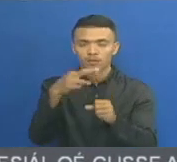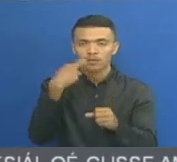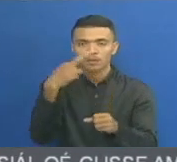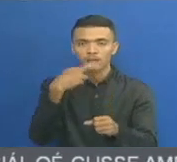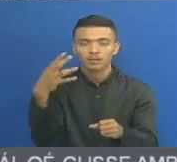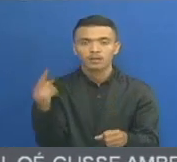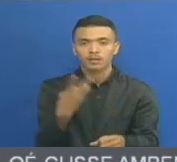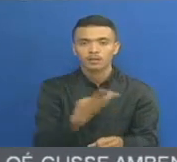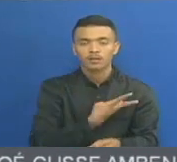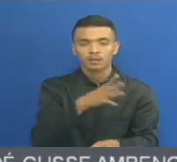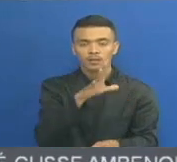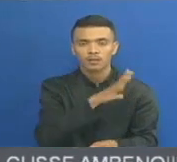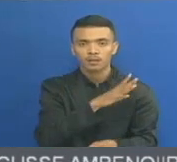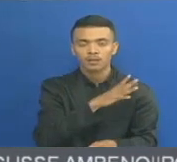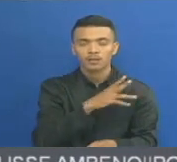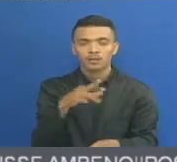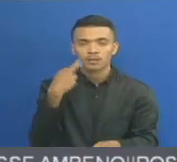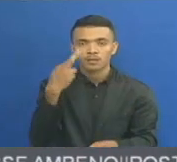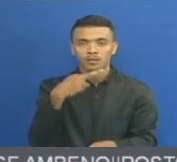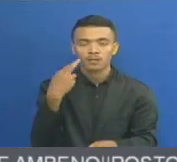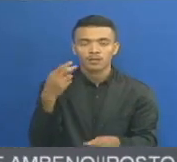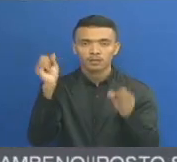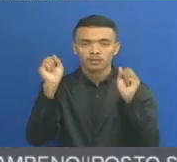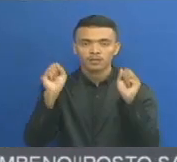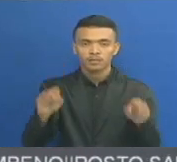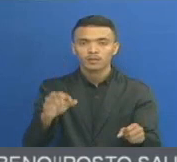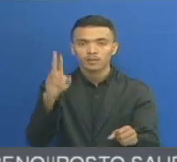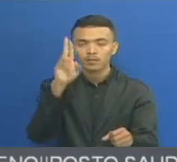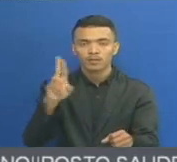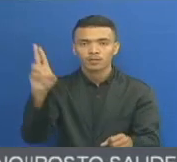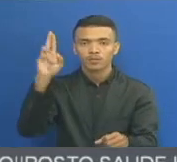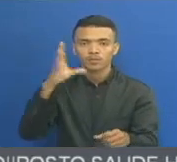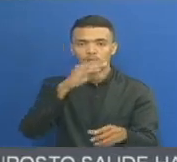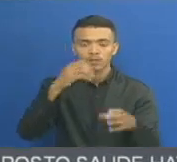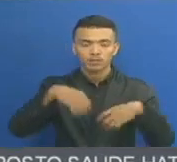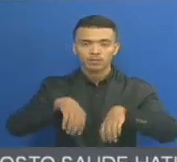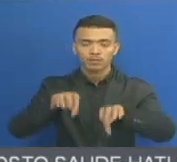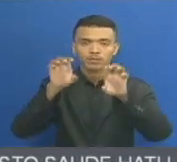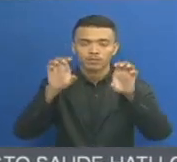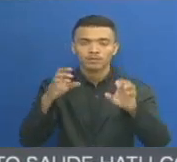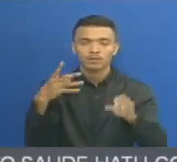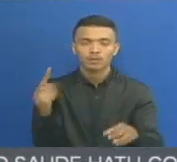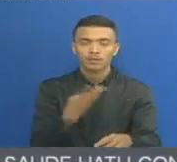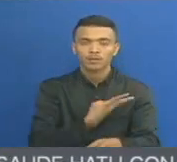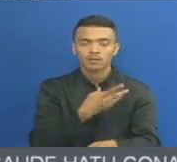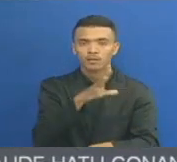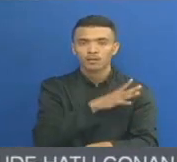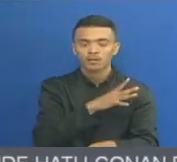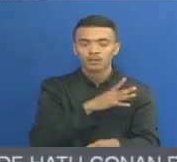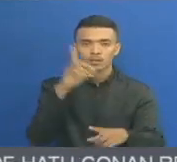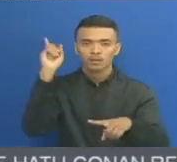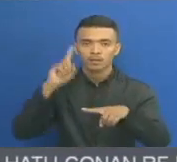Ita enka ta ka hare da ne se bele kusum ki so so bele fan la ya ita enka ta sira la